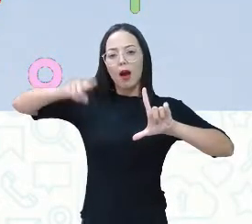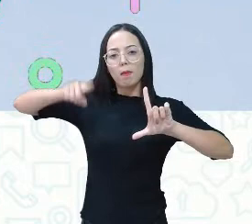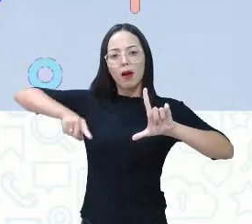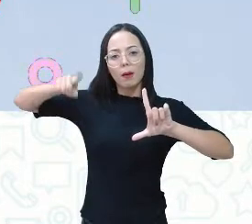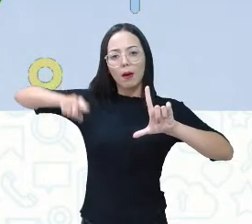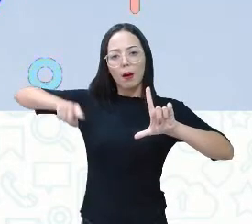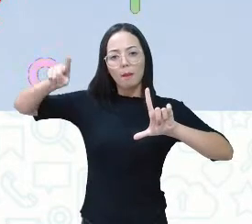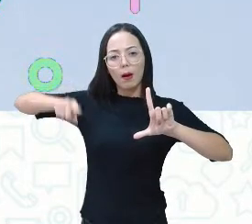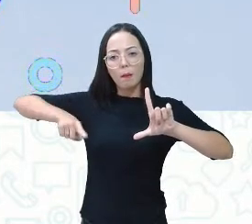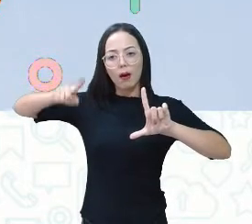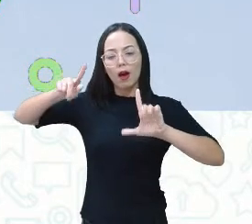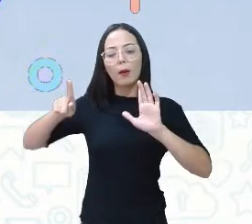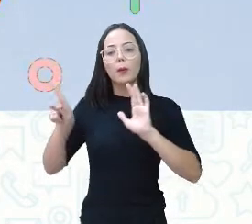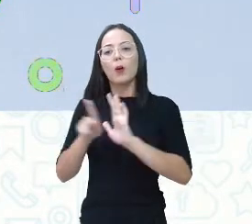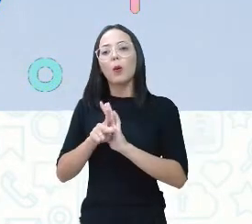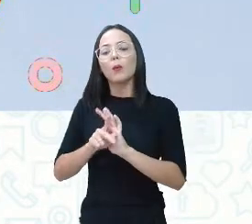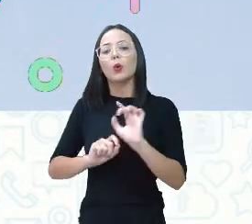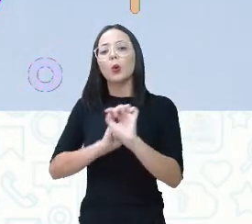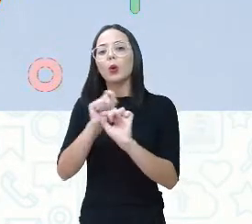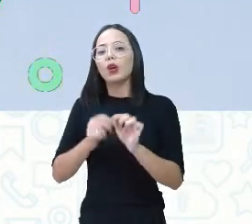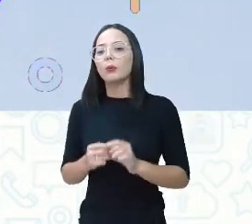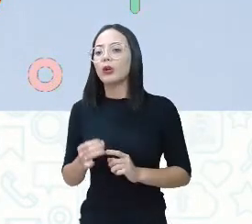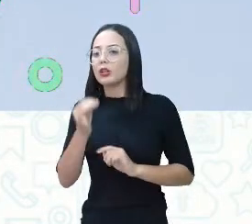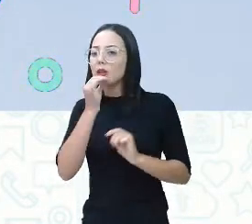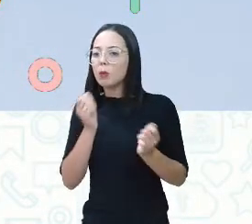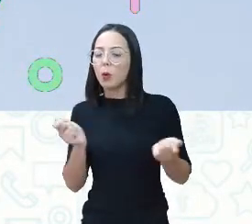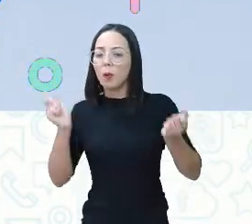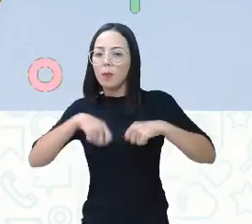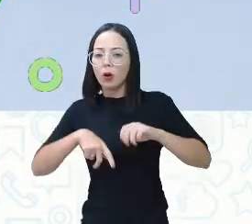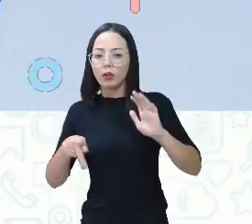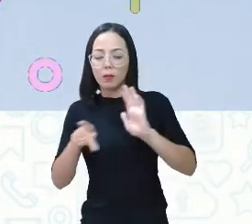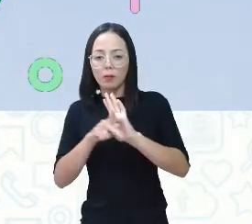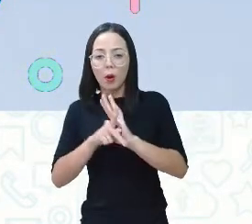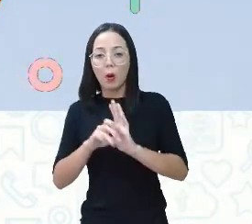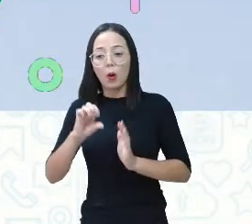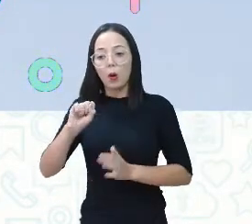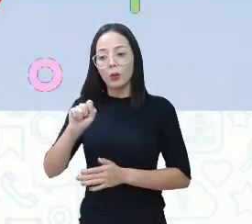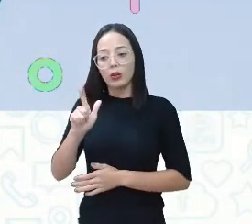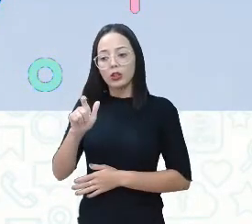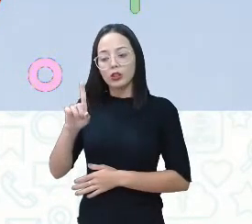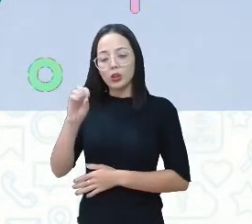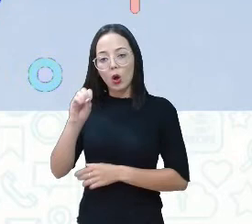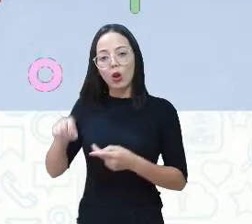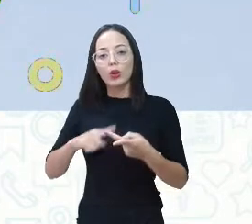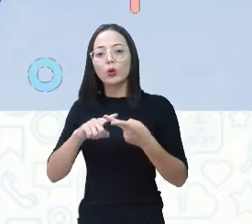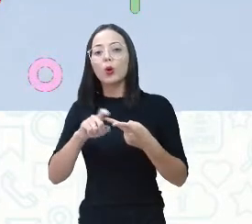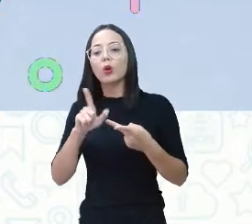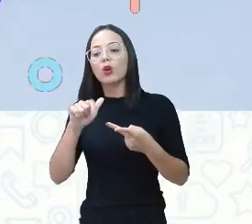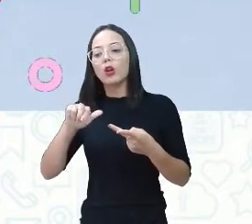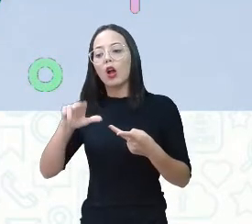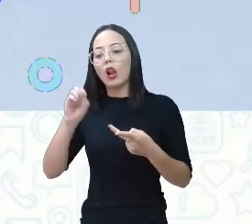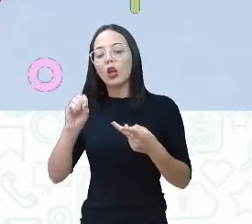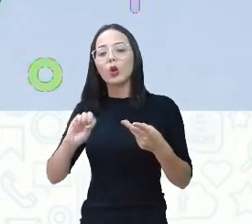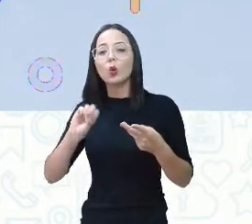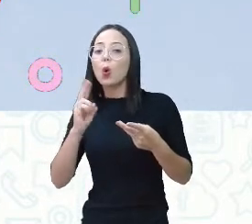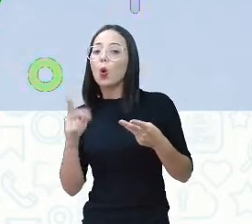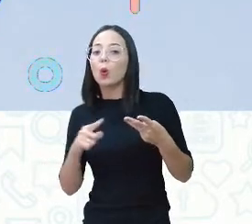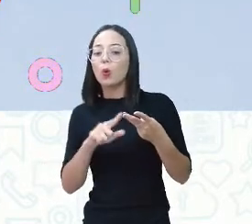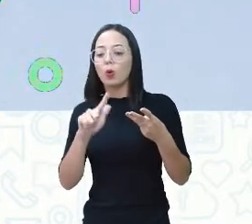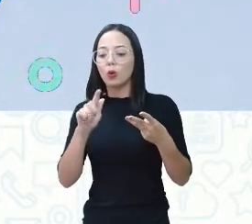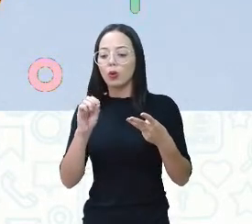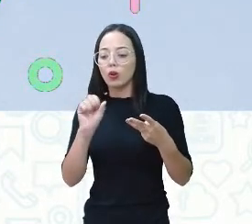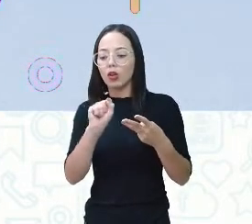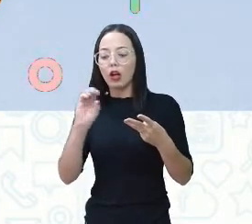mecânica de um suporte ou meio que pode ser sólido, pode ser líquido ou pode ser gasoso. Pode-se definir o som como a